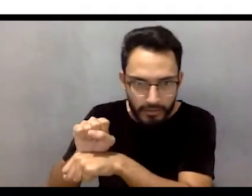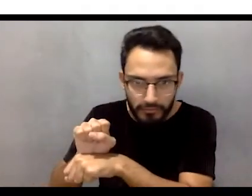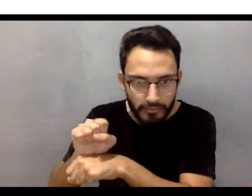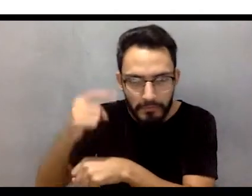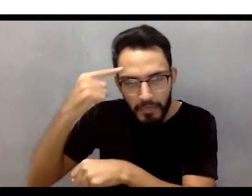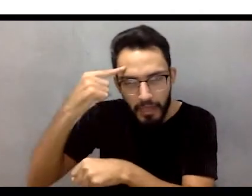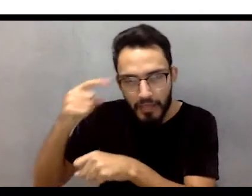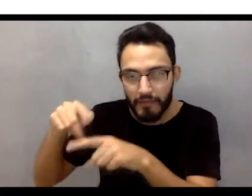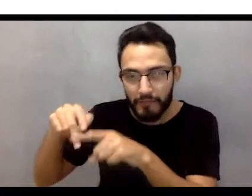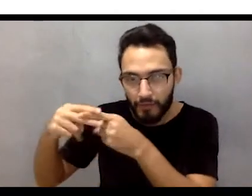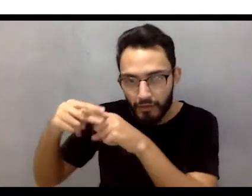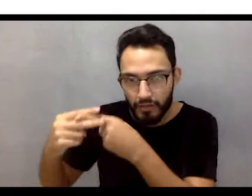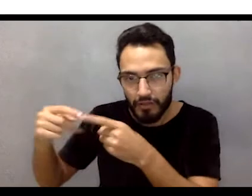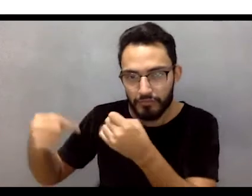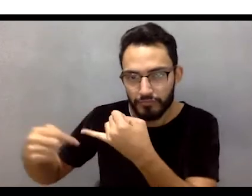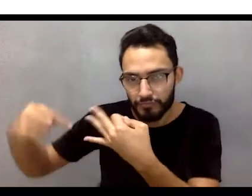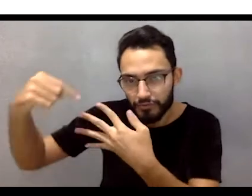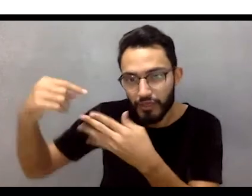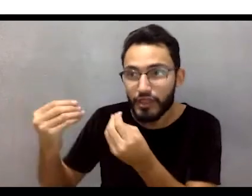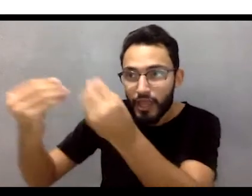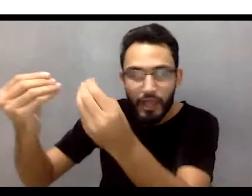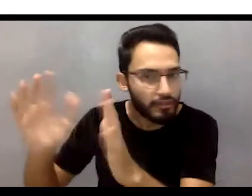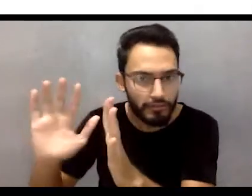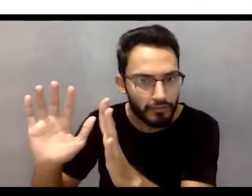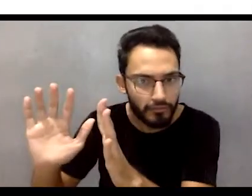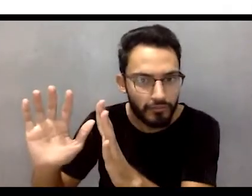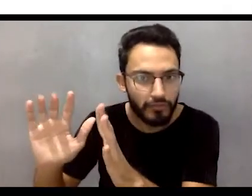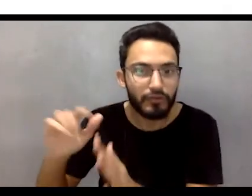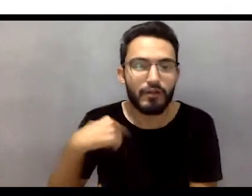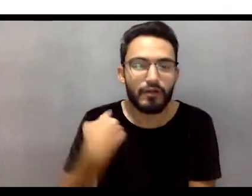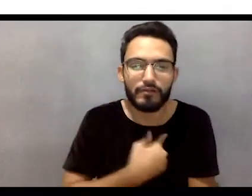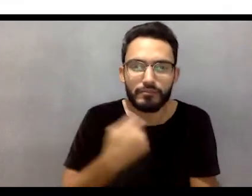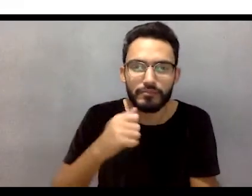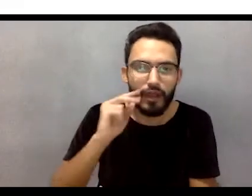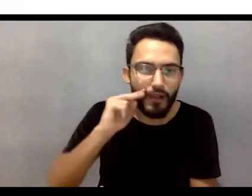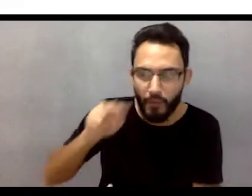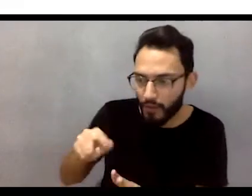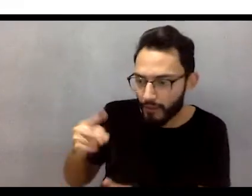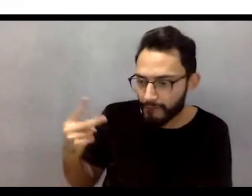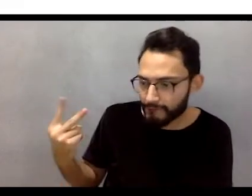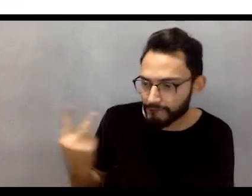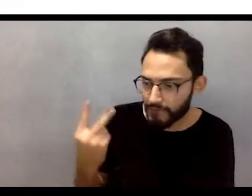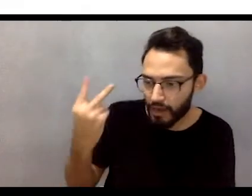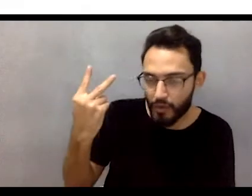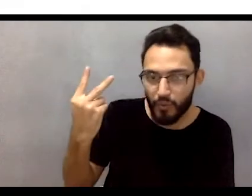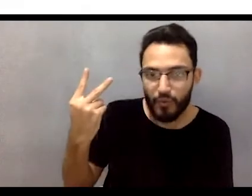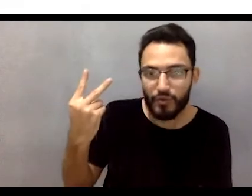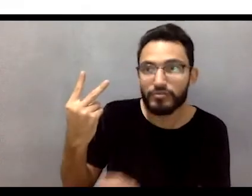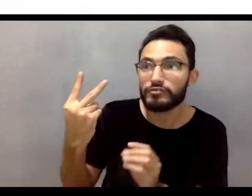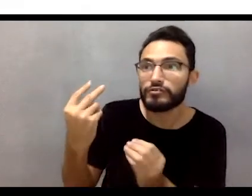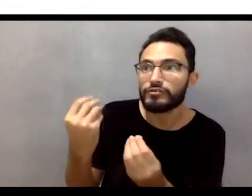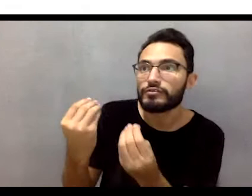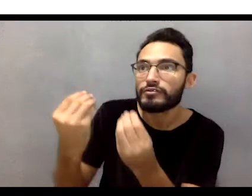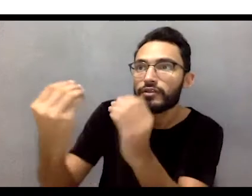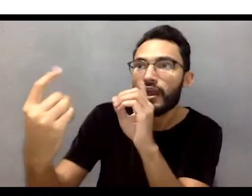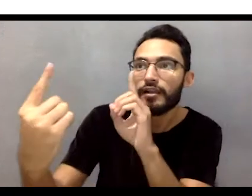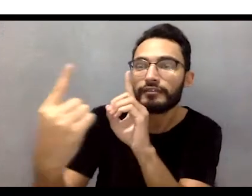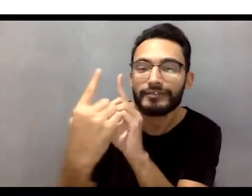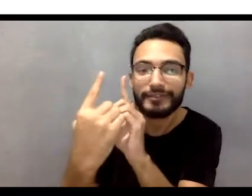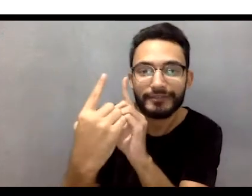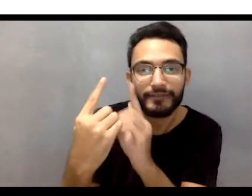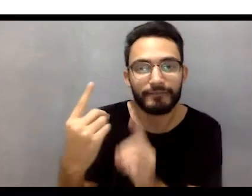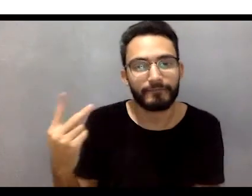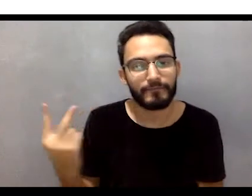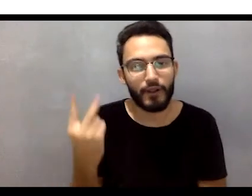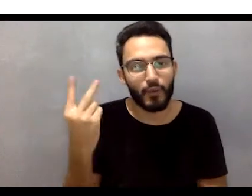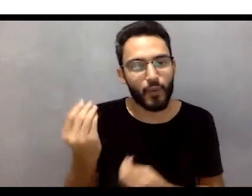entregando funcionalidades. Vamos olhar para o valor para o seu cliente. Como é este